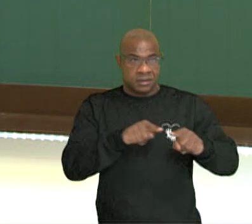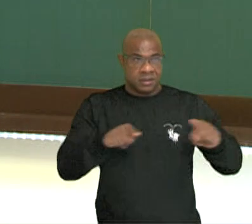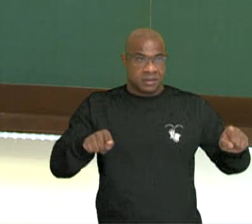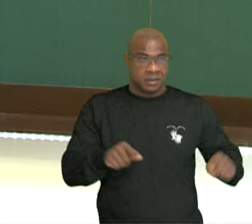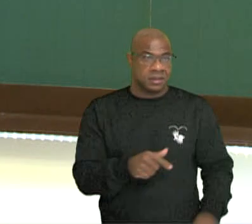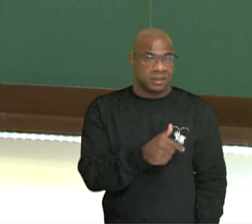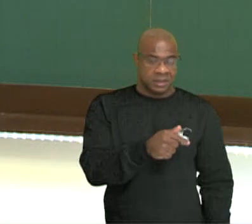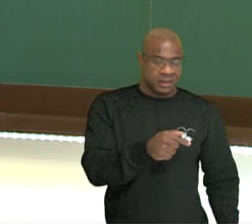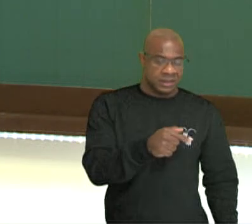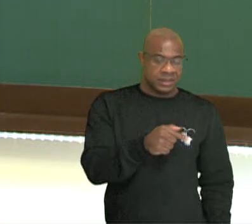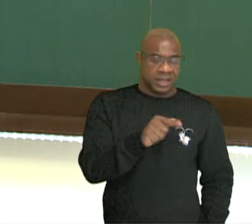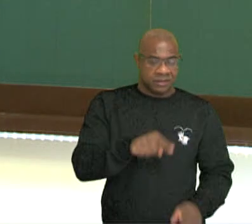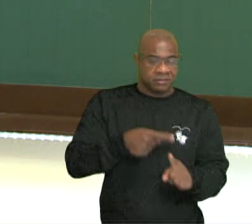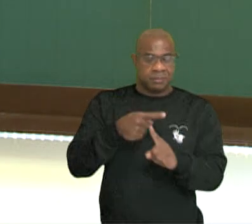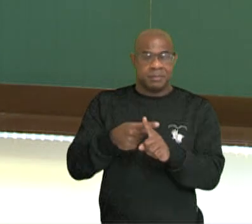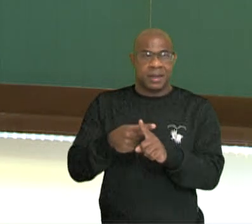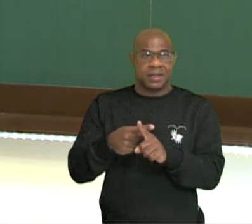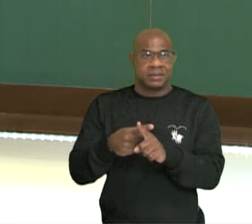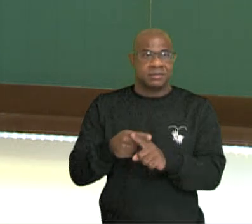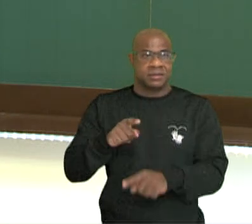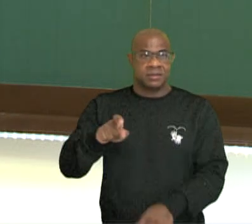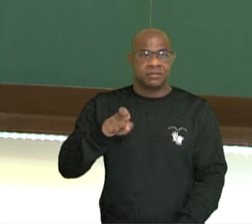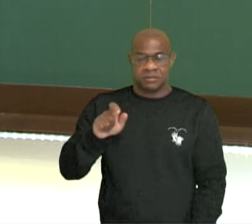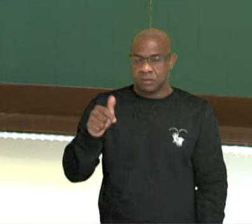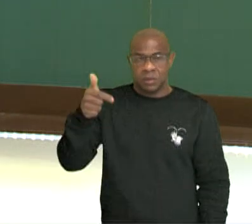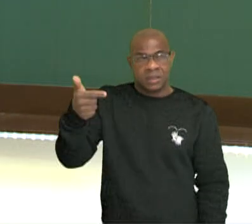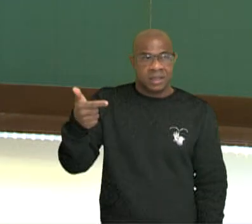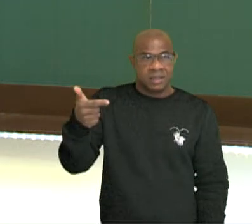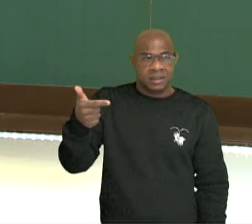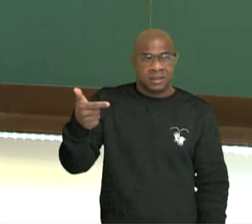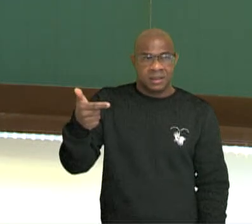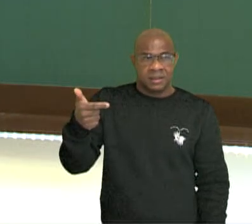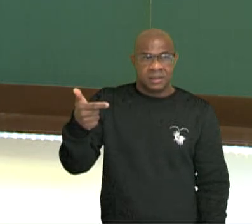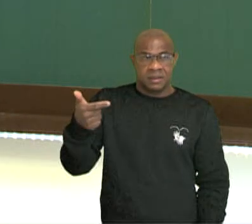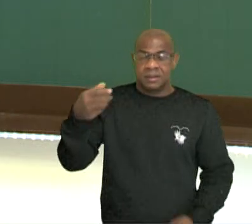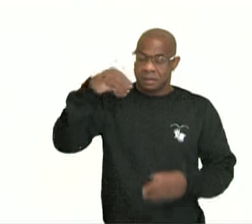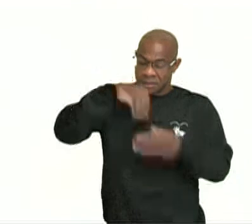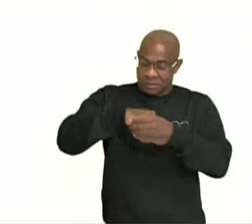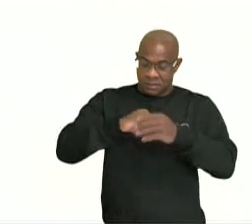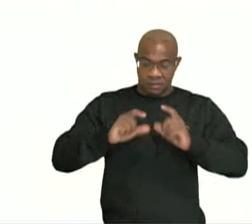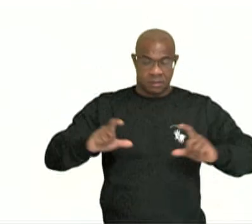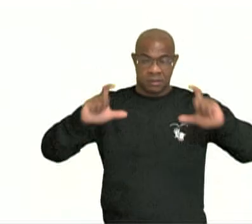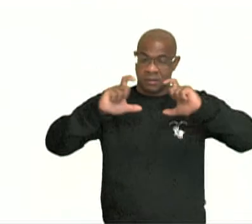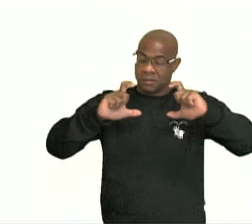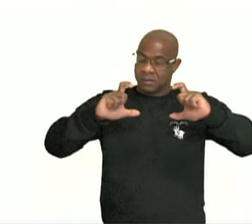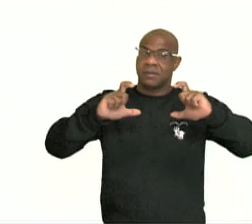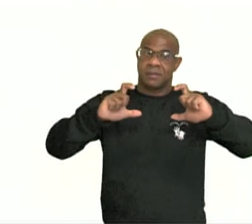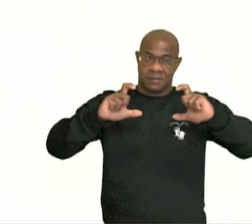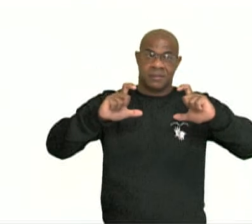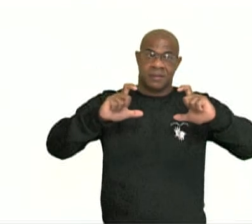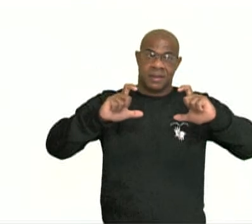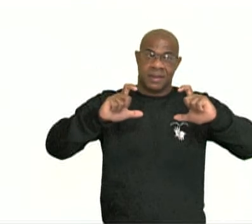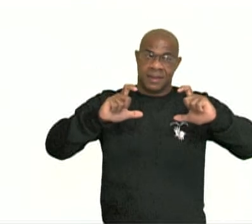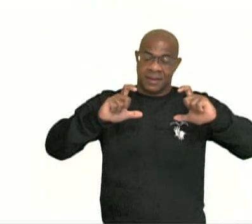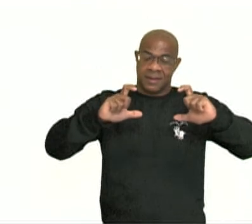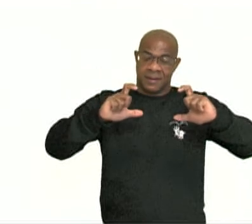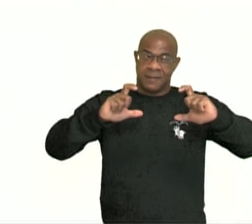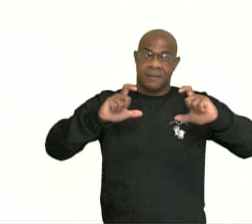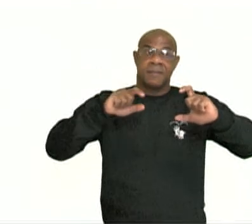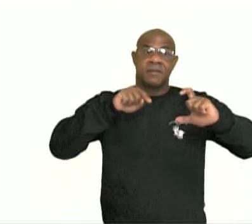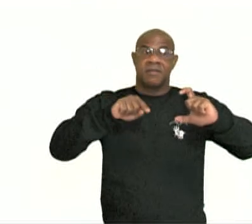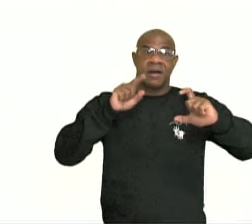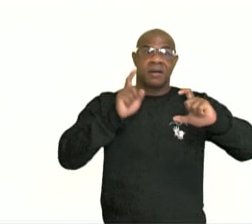7 mais x ao quadrado, isso você vai colocar dentro de um parênteses, estamos conversando agora. E